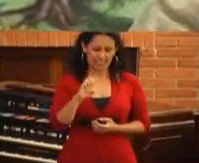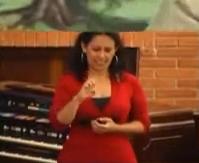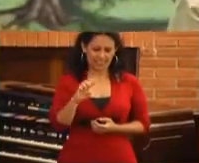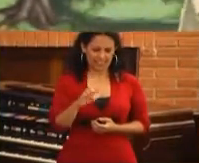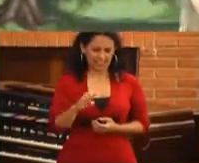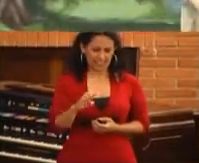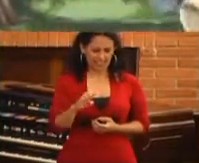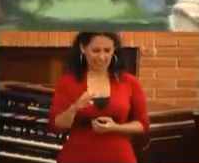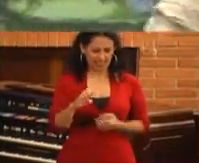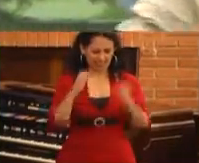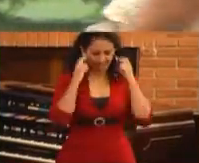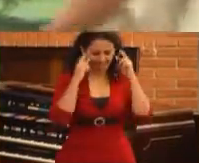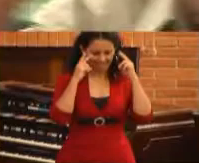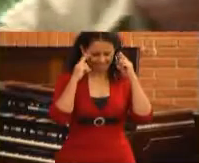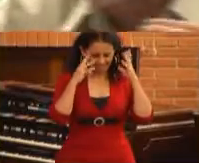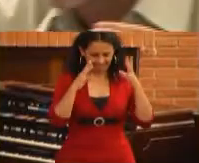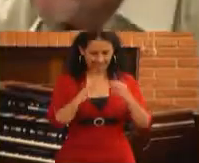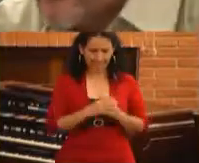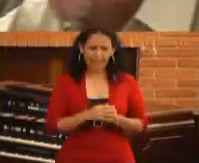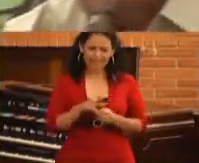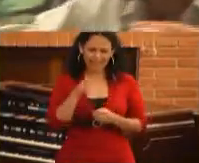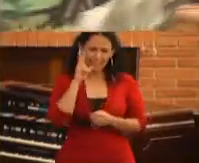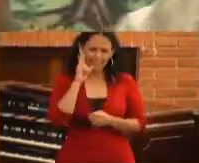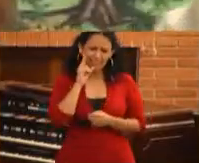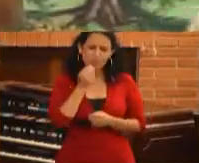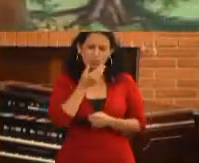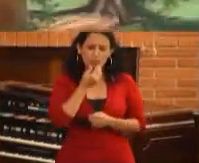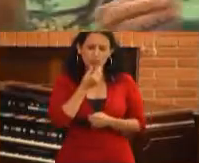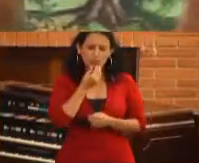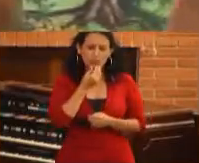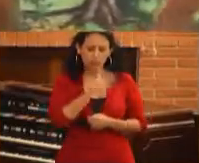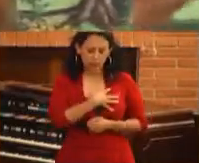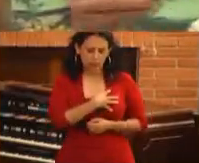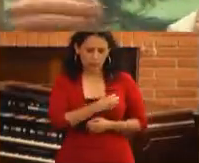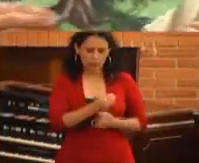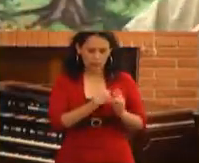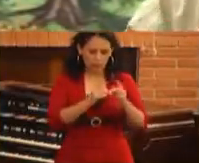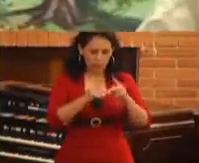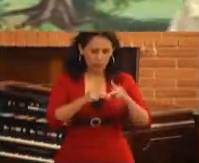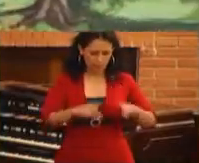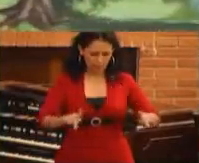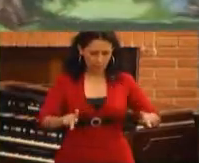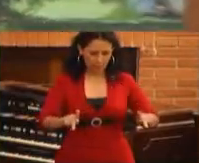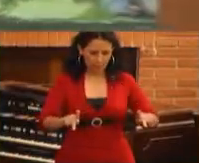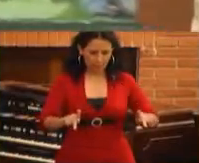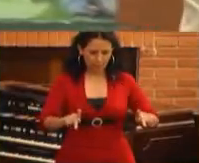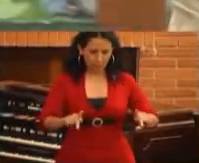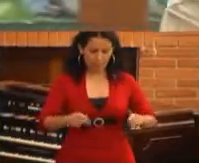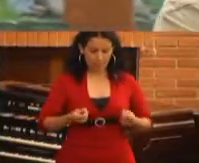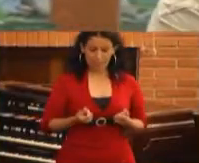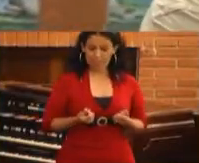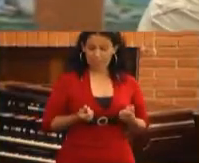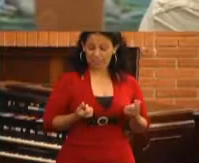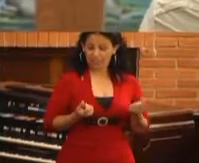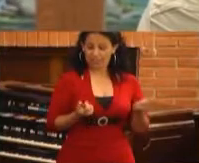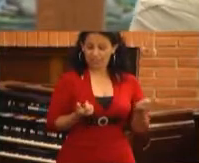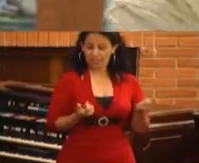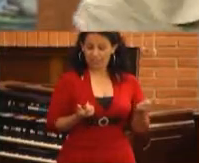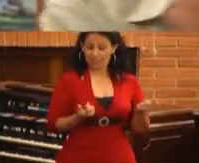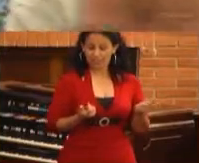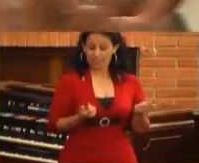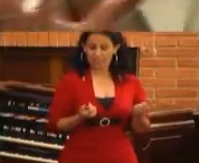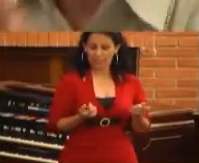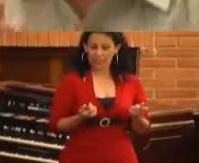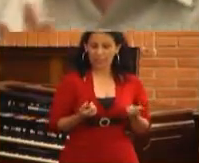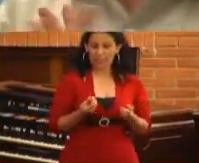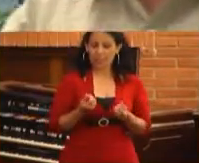Aquele moço que foi comer no chiqueiro, ele foi comer no chiqueiro porque ele esqueceu que na casa do pai